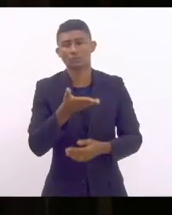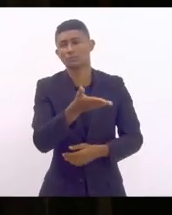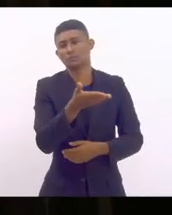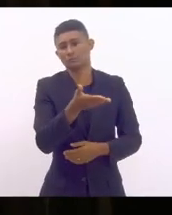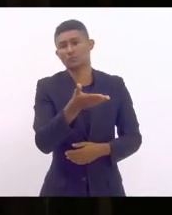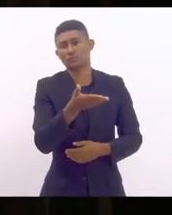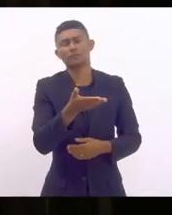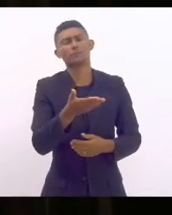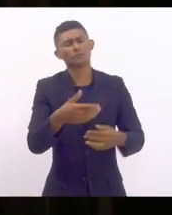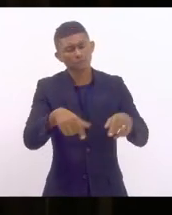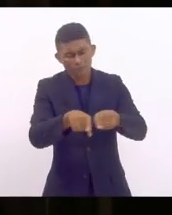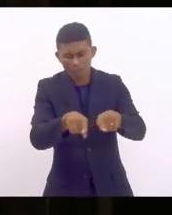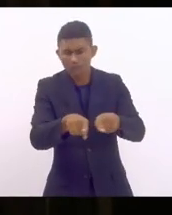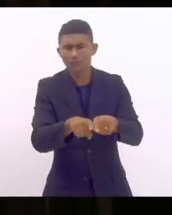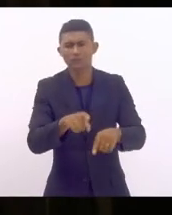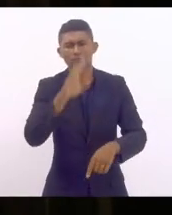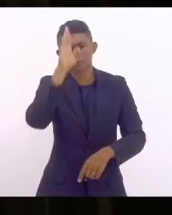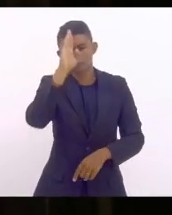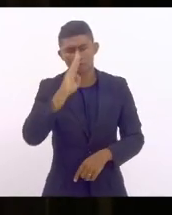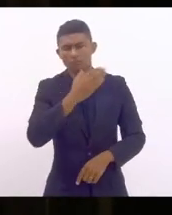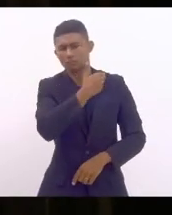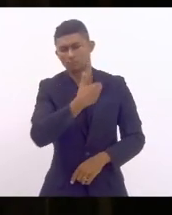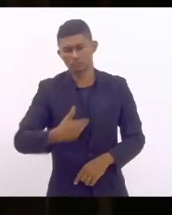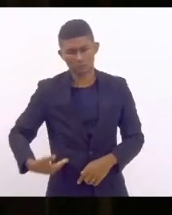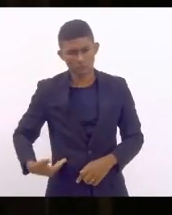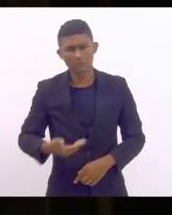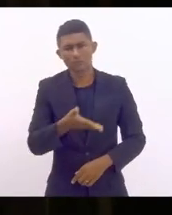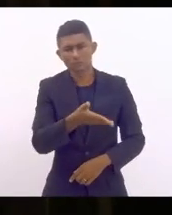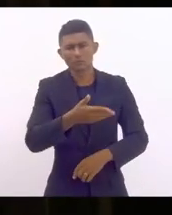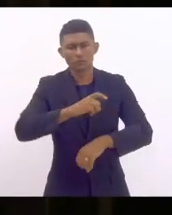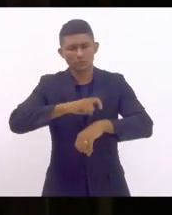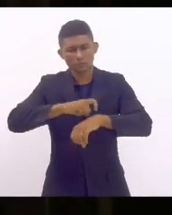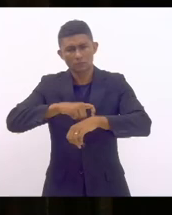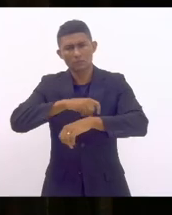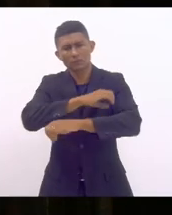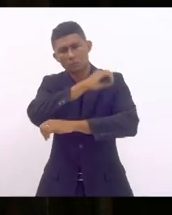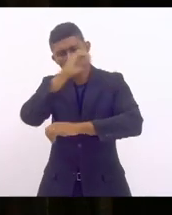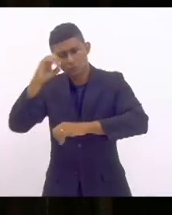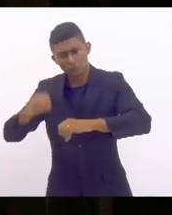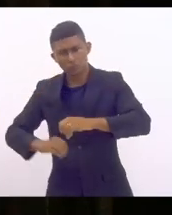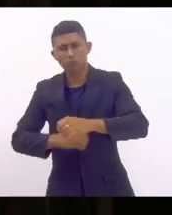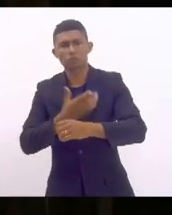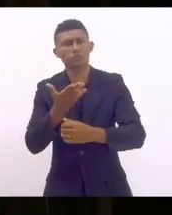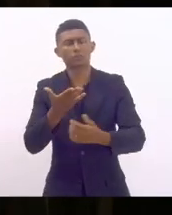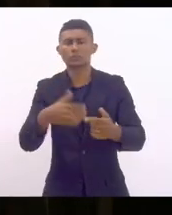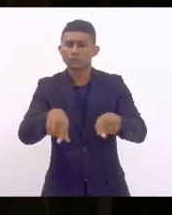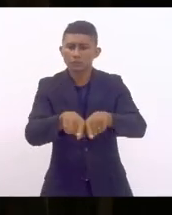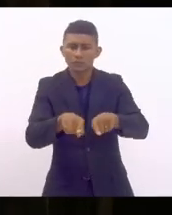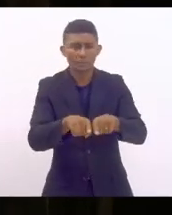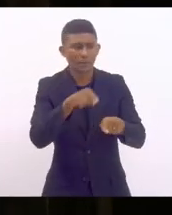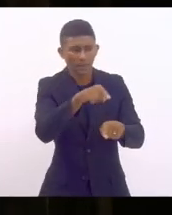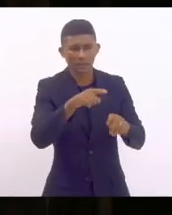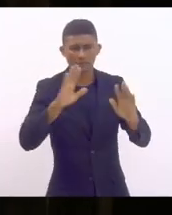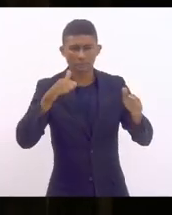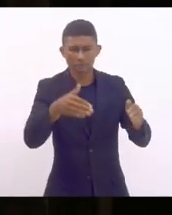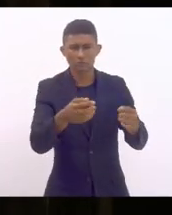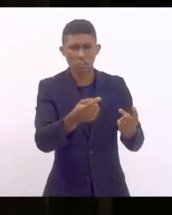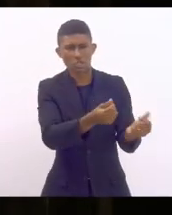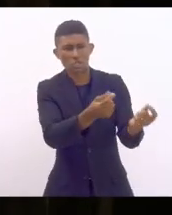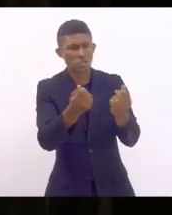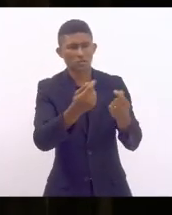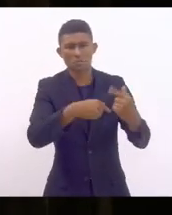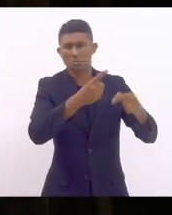eminentemente pública mantida 100% com o erário público e que não produz recursos financeiros